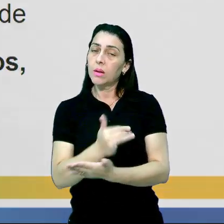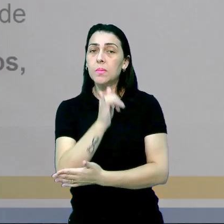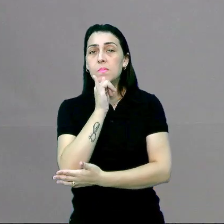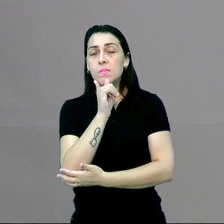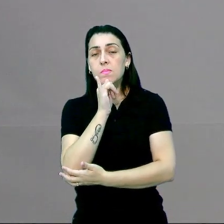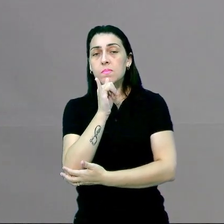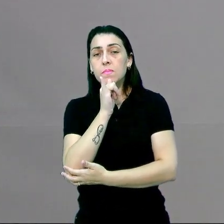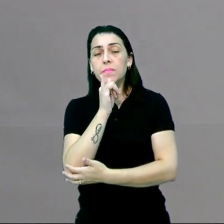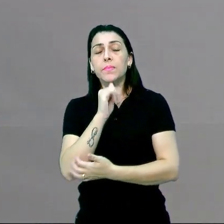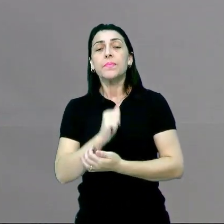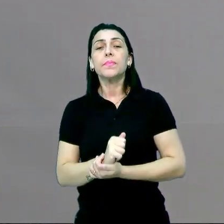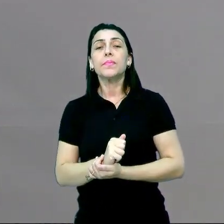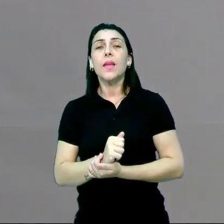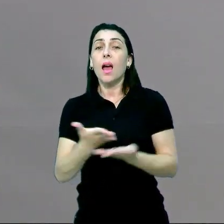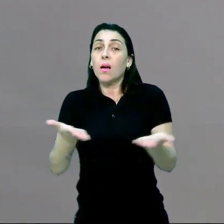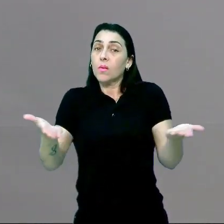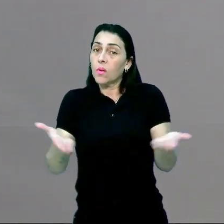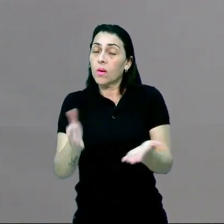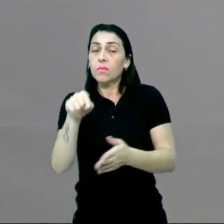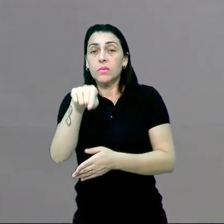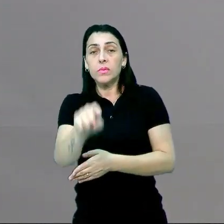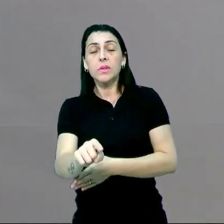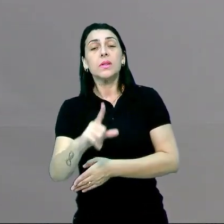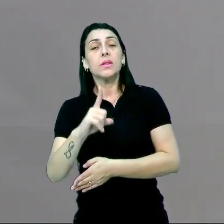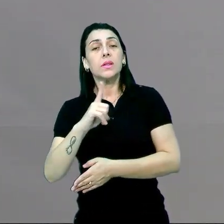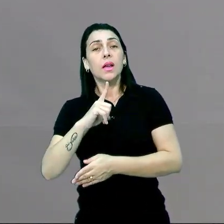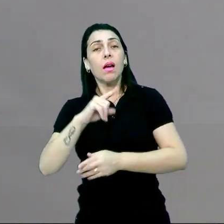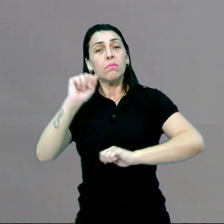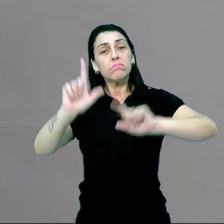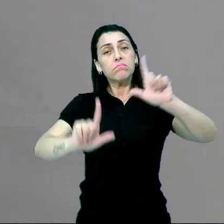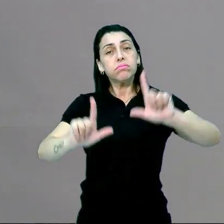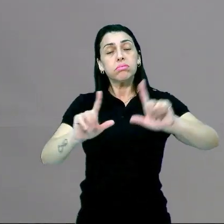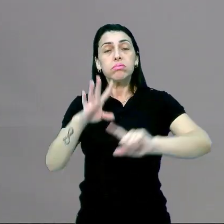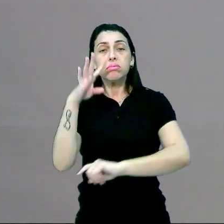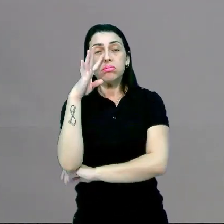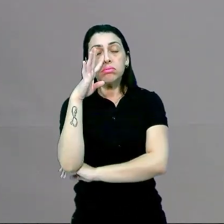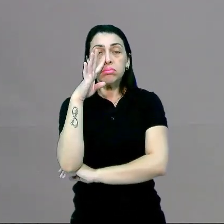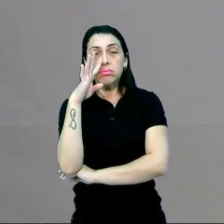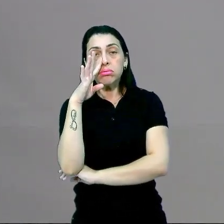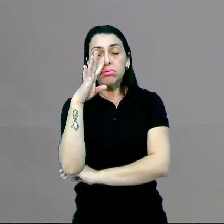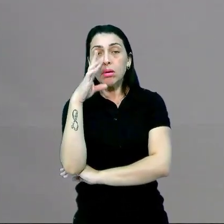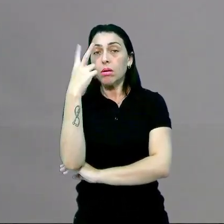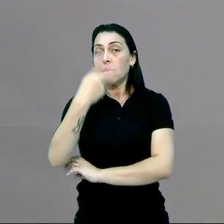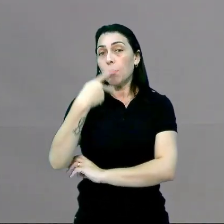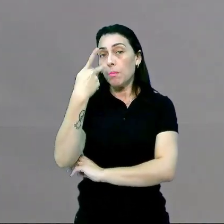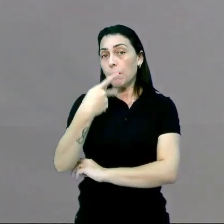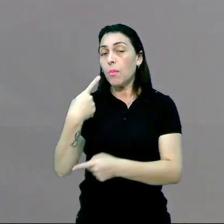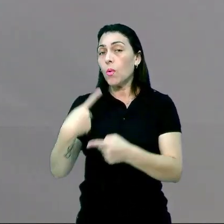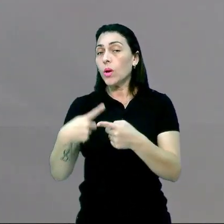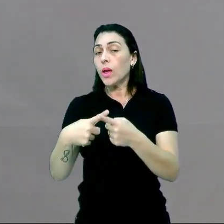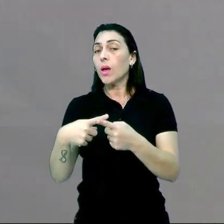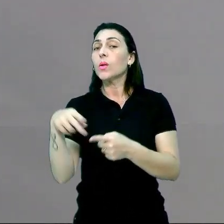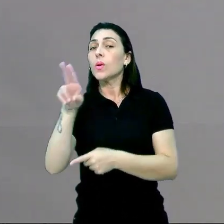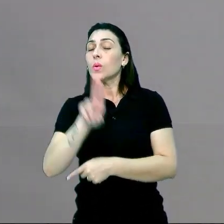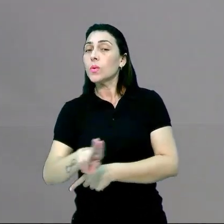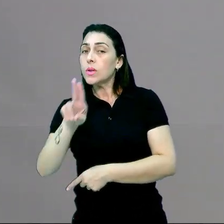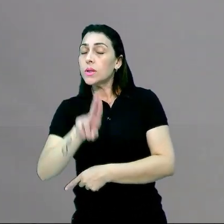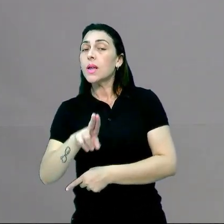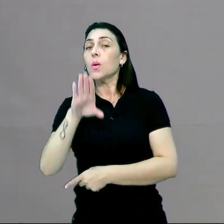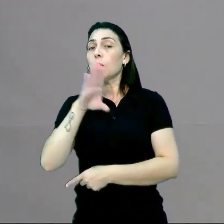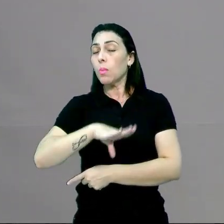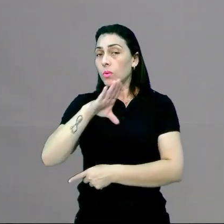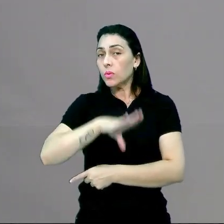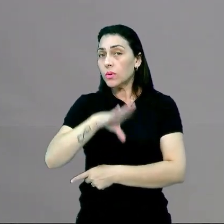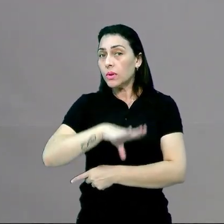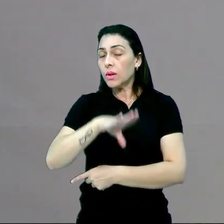exemplo. Nesse presente momento, vocês estão assistindo uma aula em linguagem verbal, porque eu estou utilizando a língua